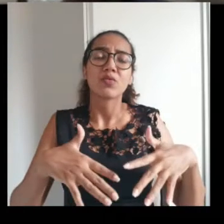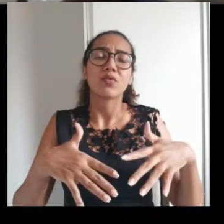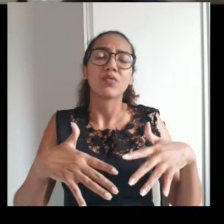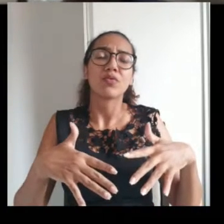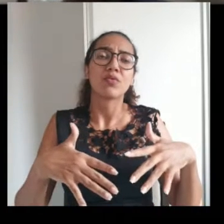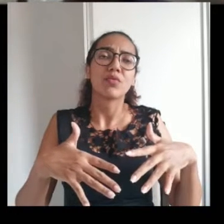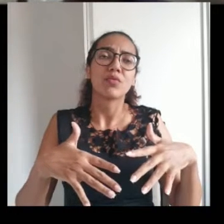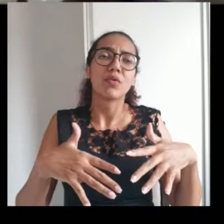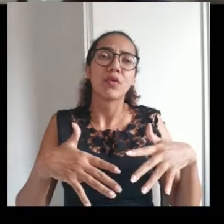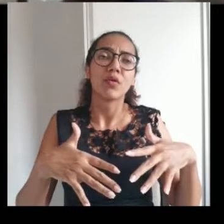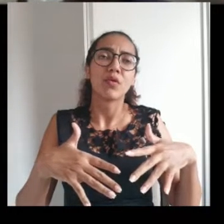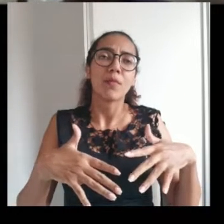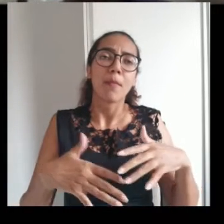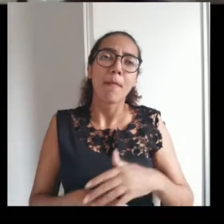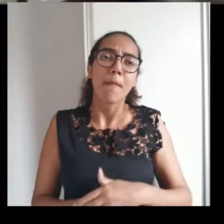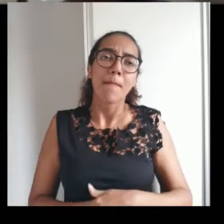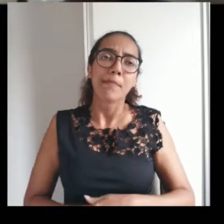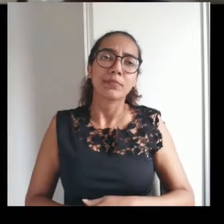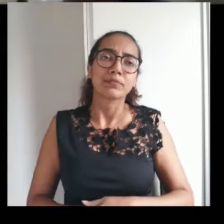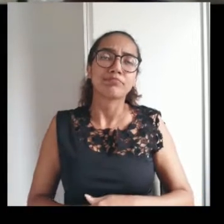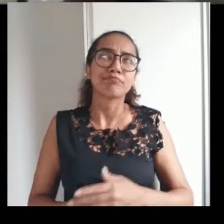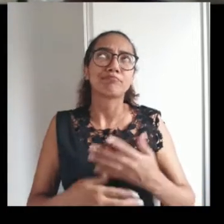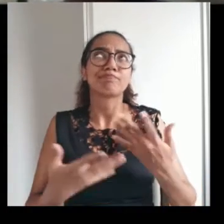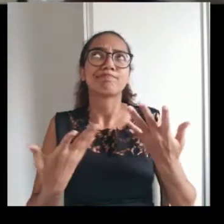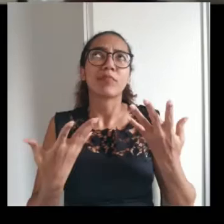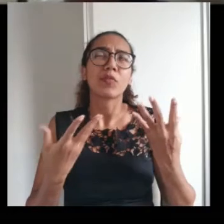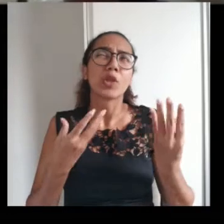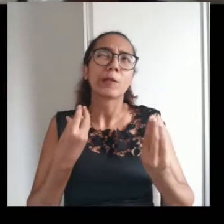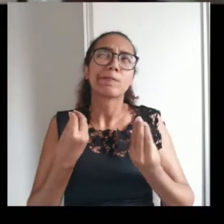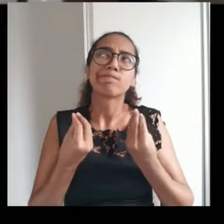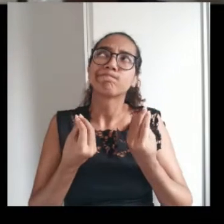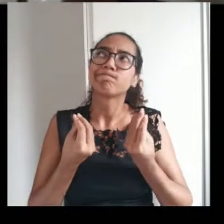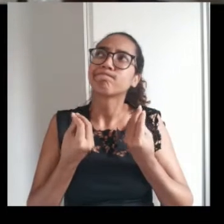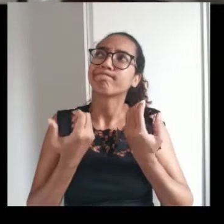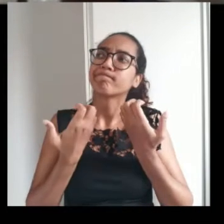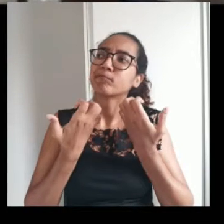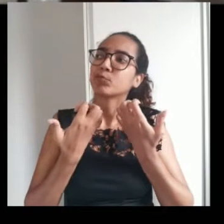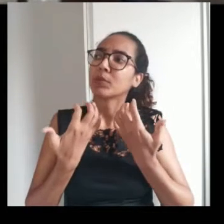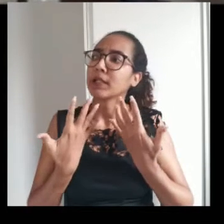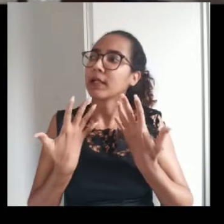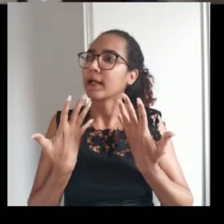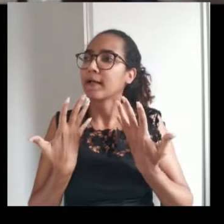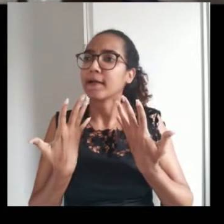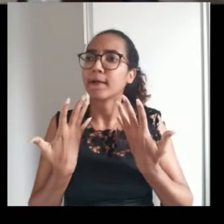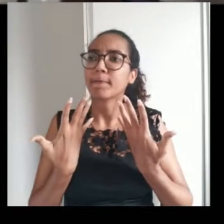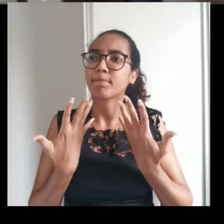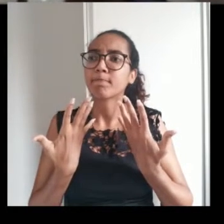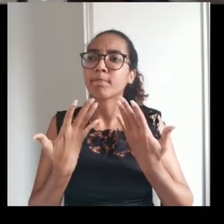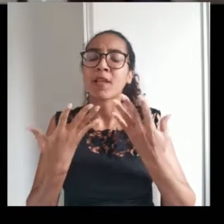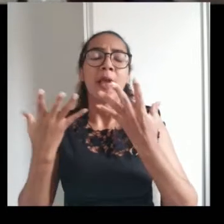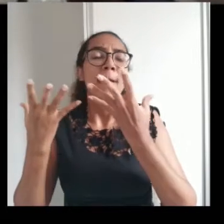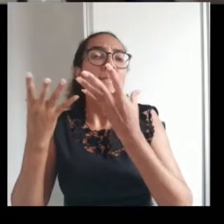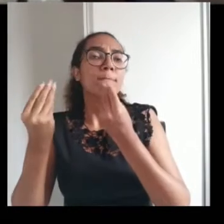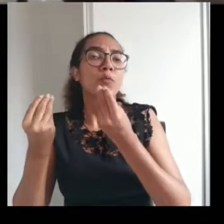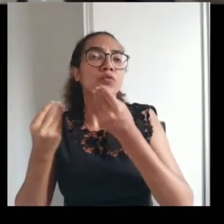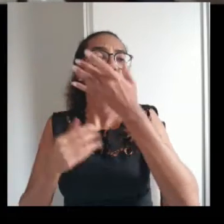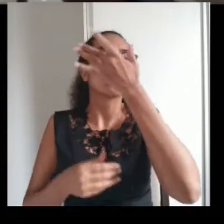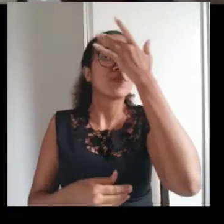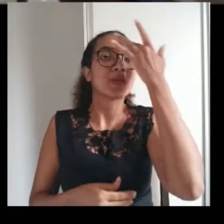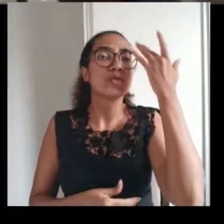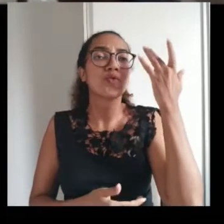acaba, como é que eu posso dizer, atribuindo à linguagem Java uma